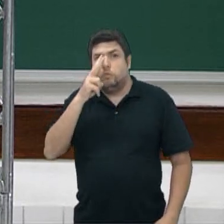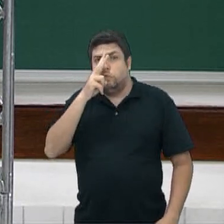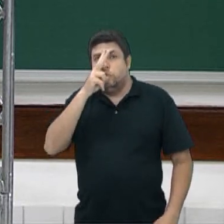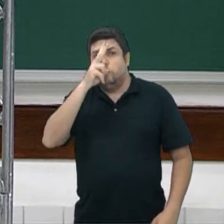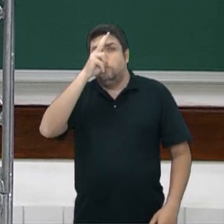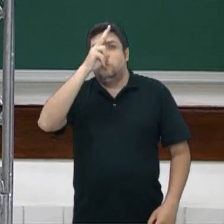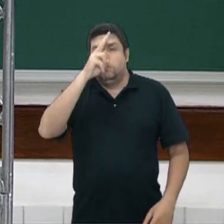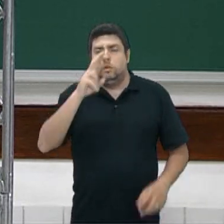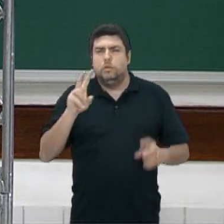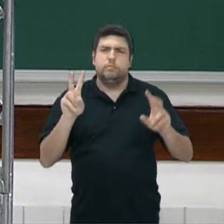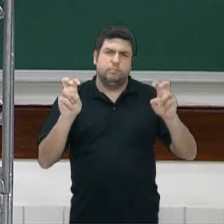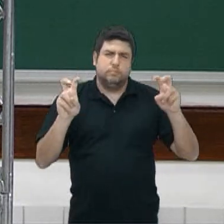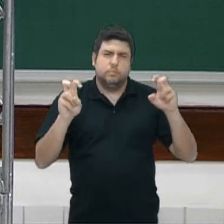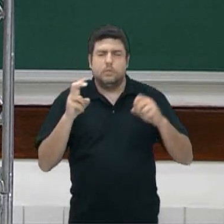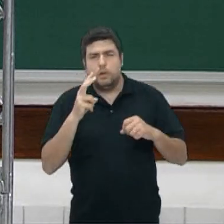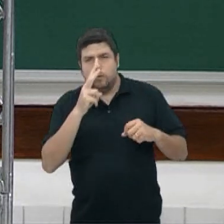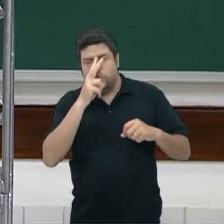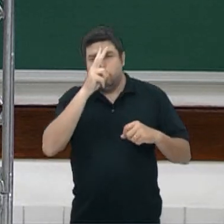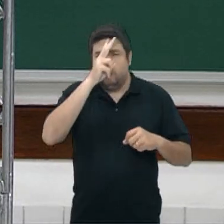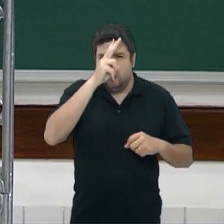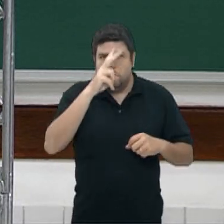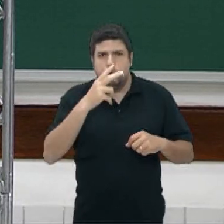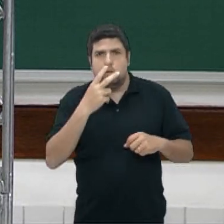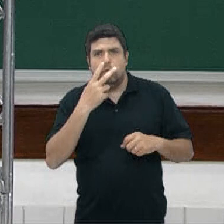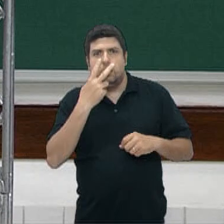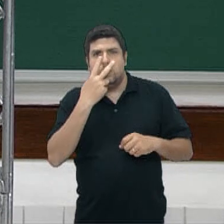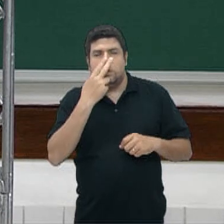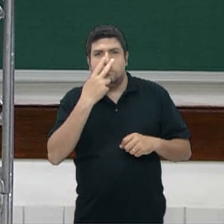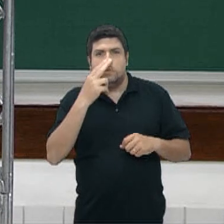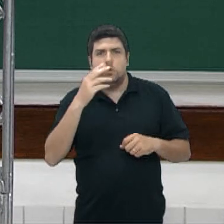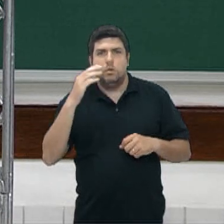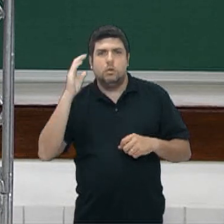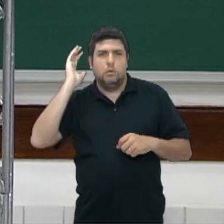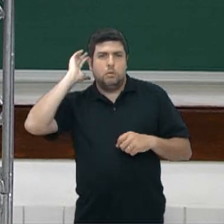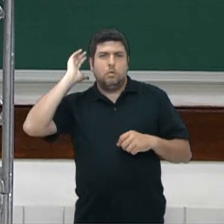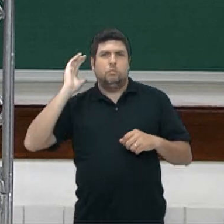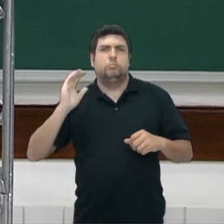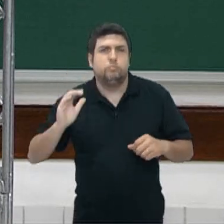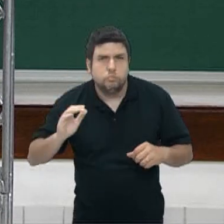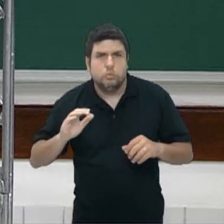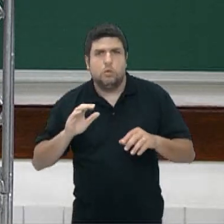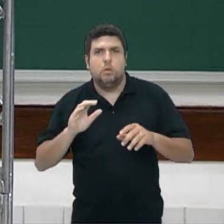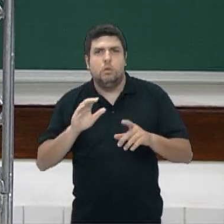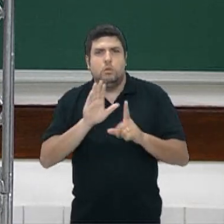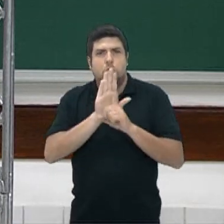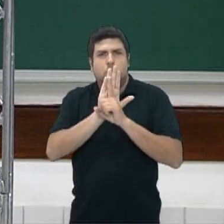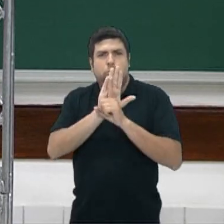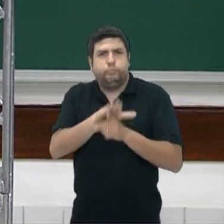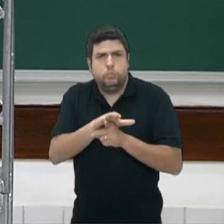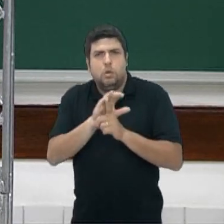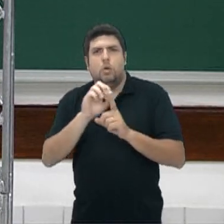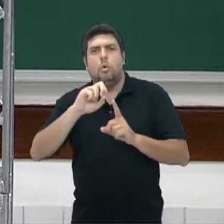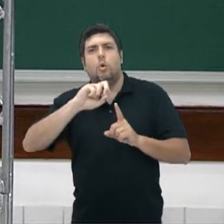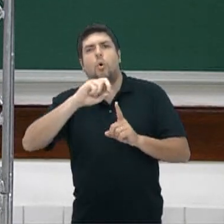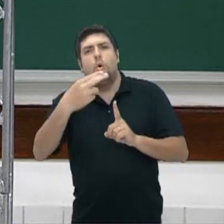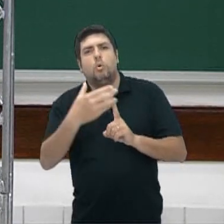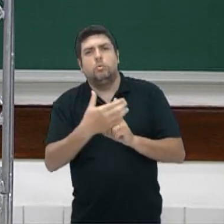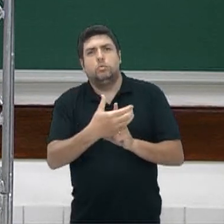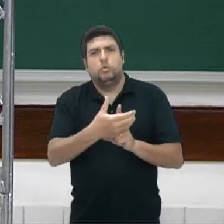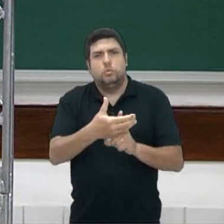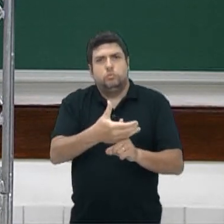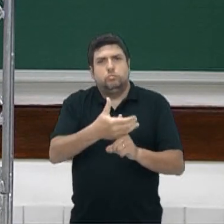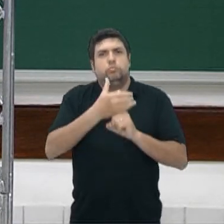aspas, inclusive, uma força parece que está te imprimindo alguma ação sobre você. Na realidade, né, é a tua